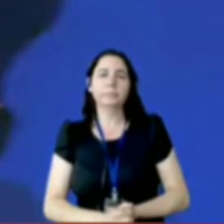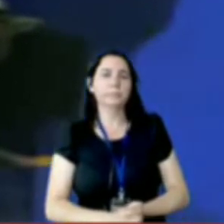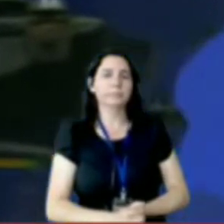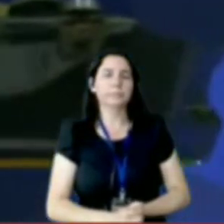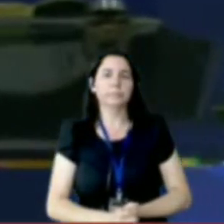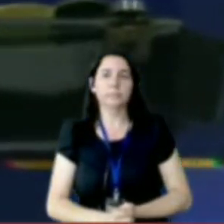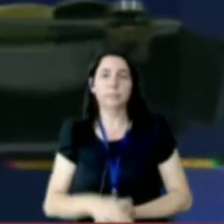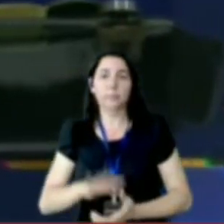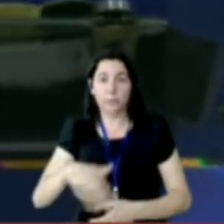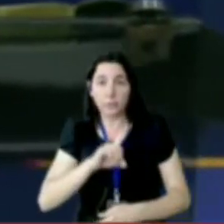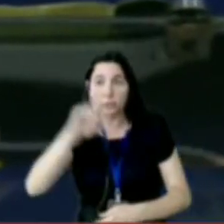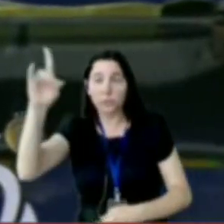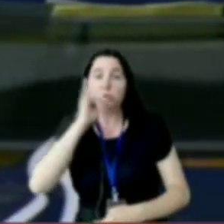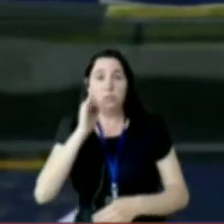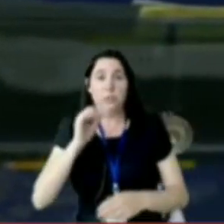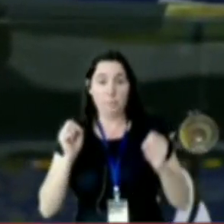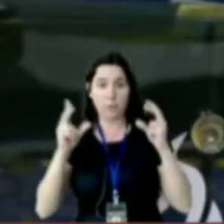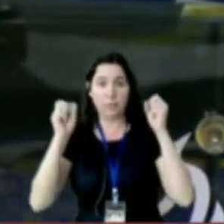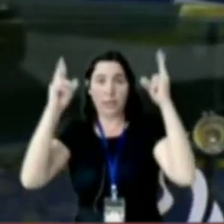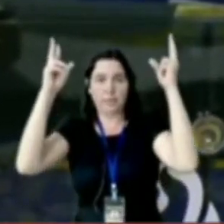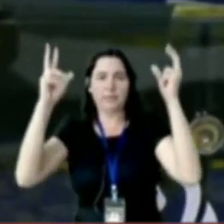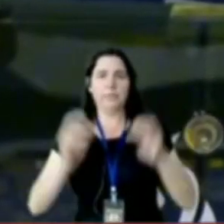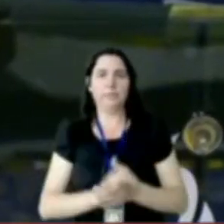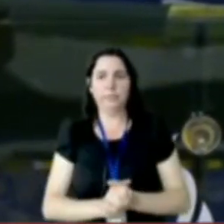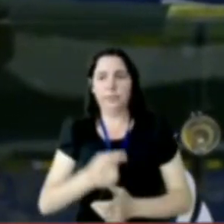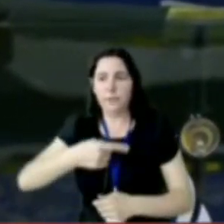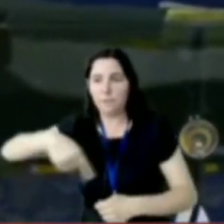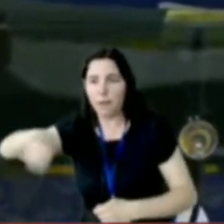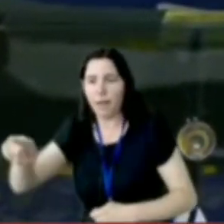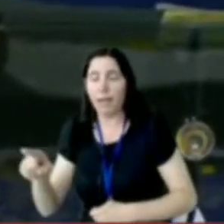Quando Deus disse a Moisés, vá até Faraó